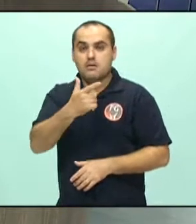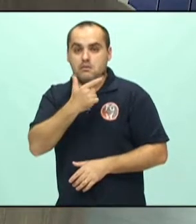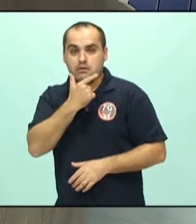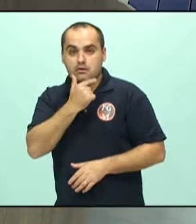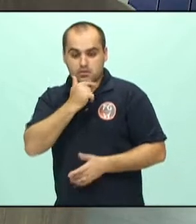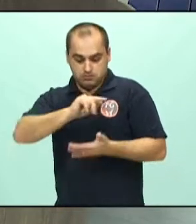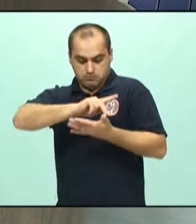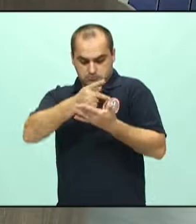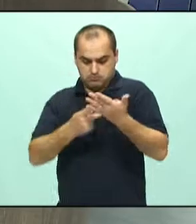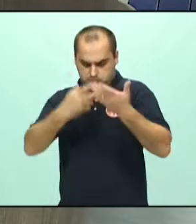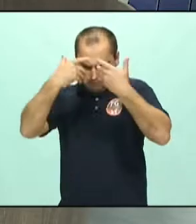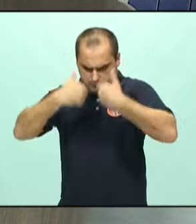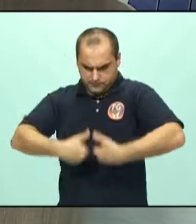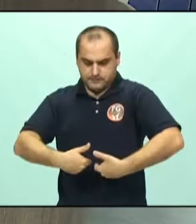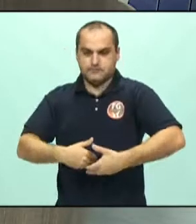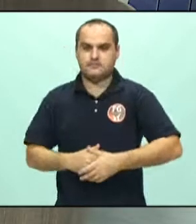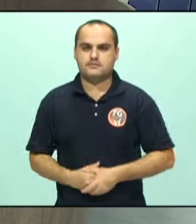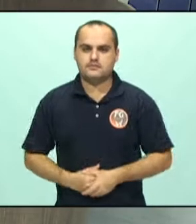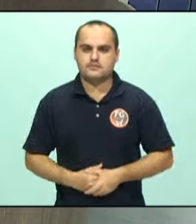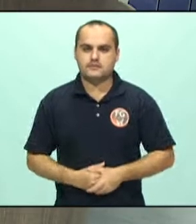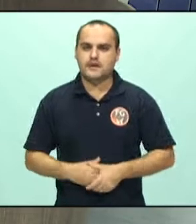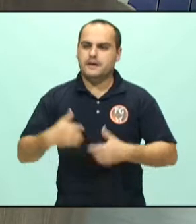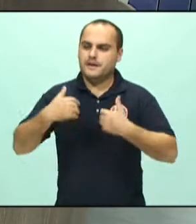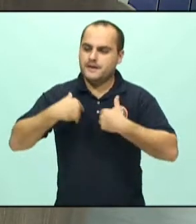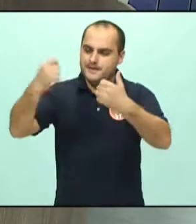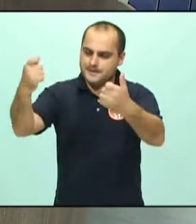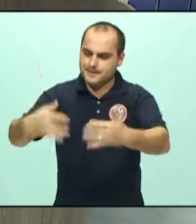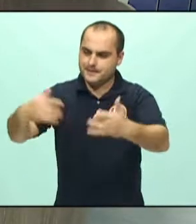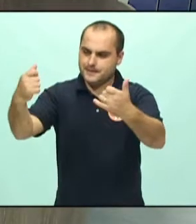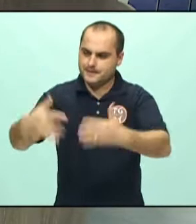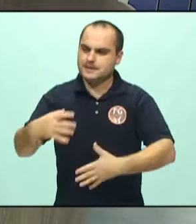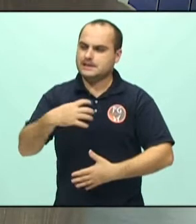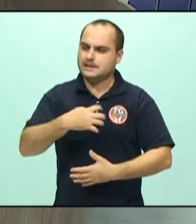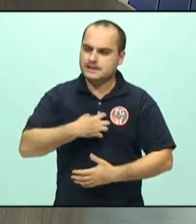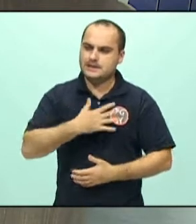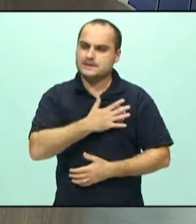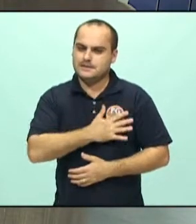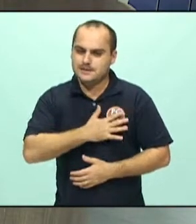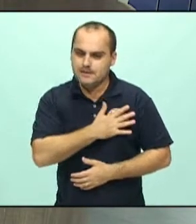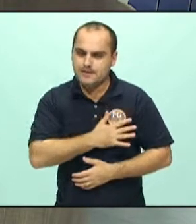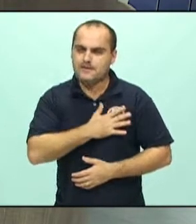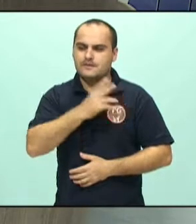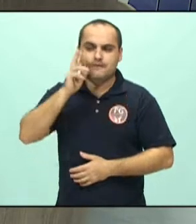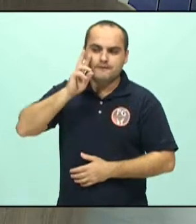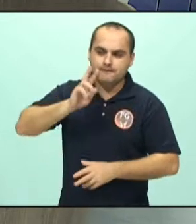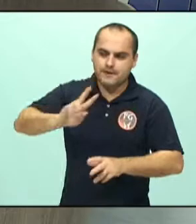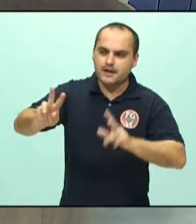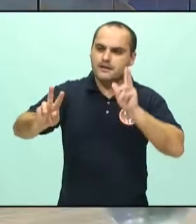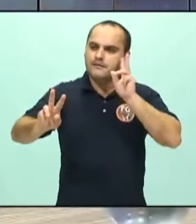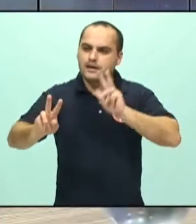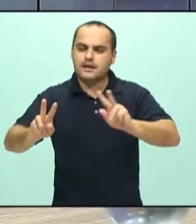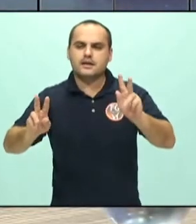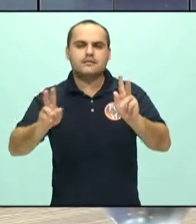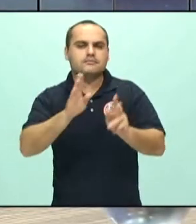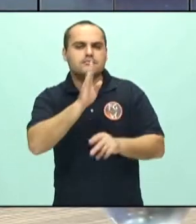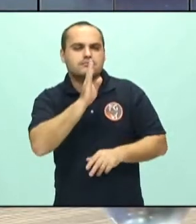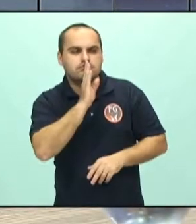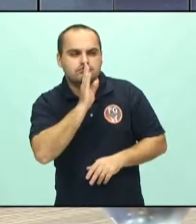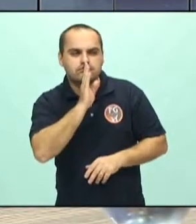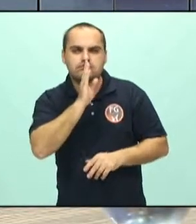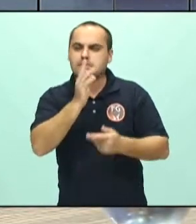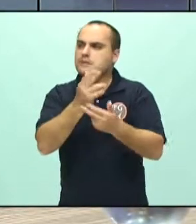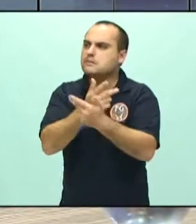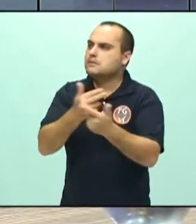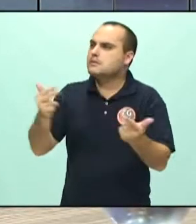poemado. Mesmo expliquei que sinto e gosto mesmo em ficar contemplando silêncios, ver as coisas engravidar o